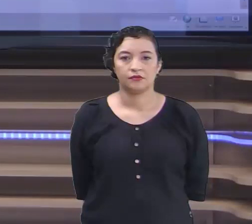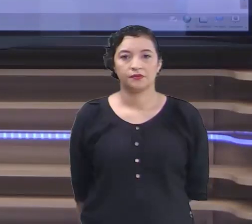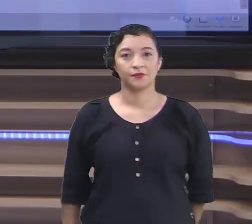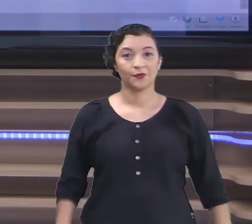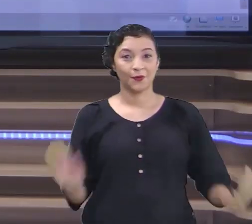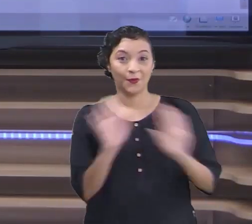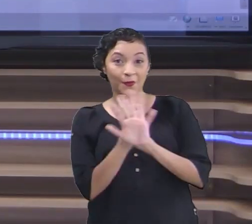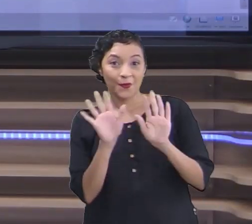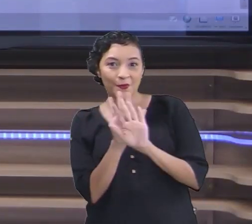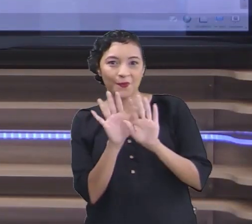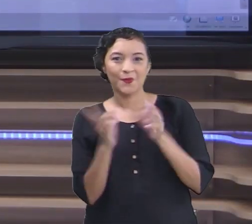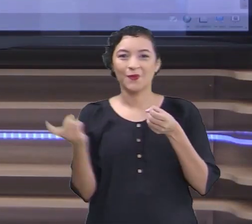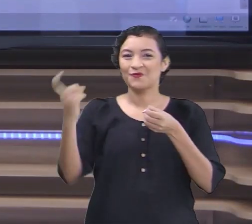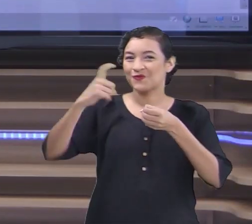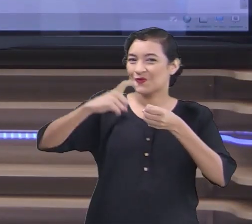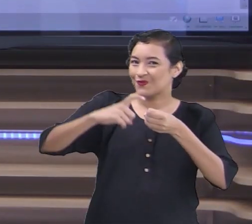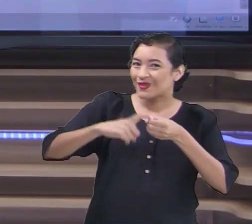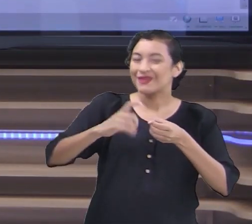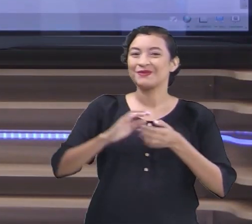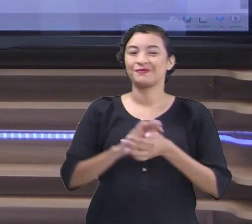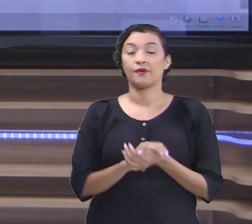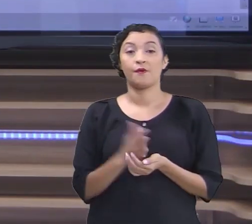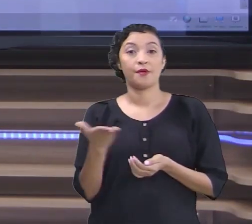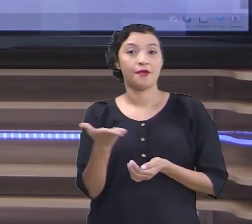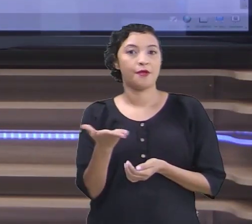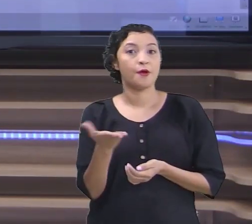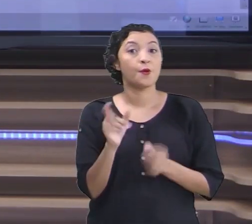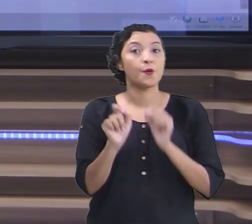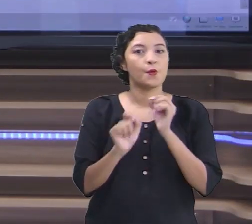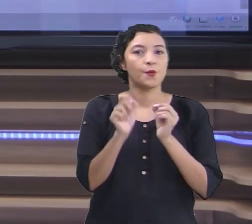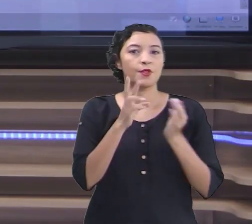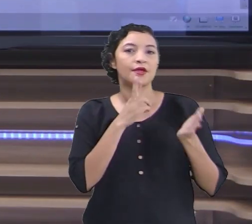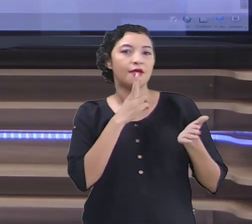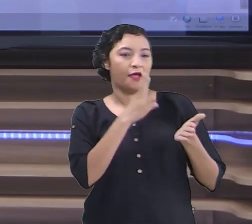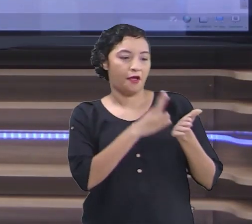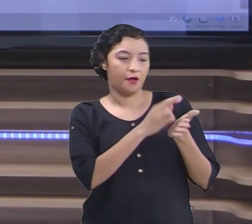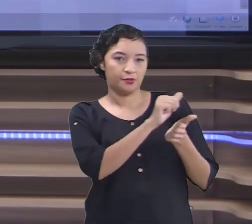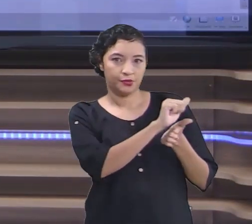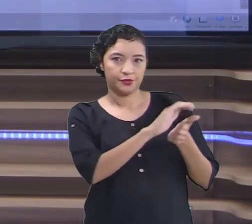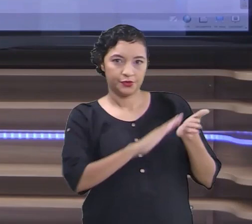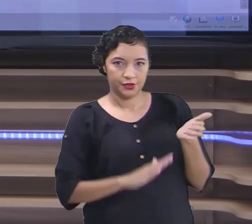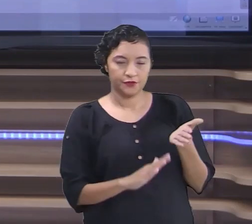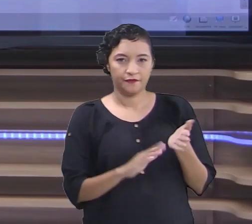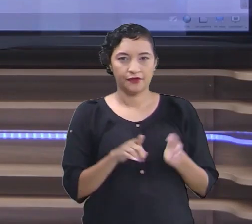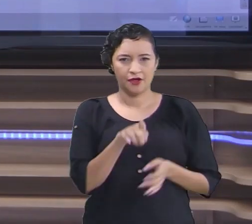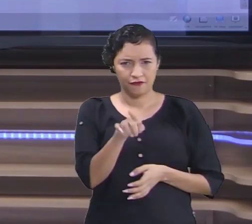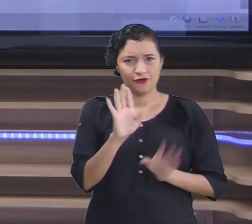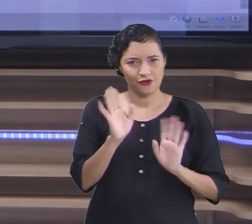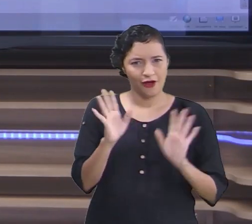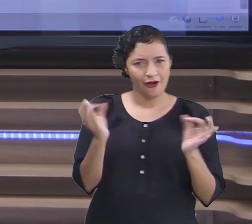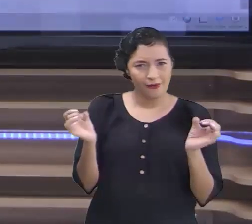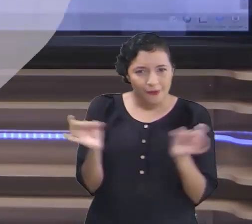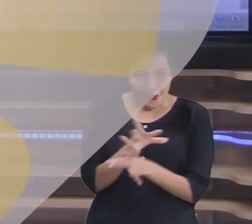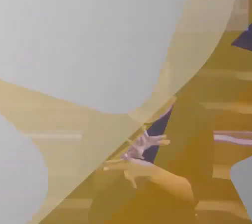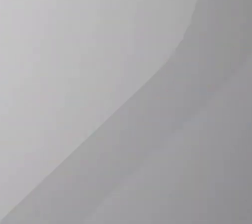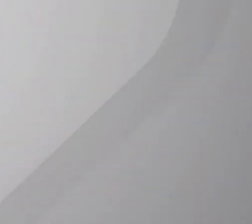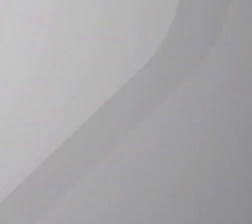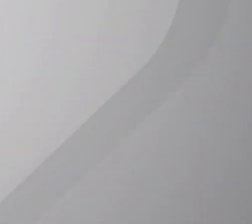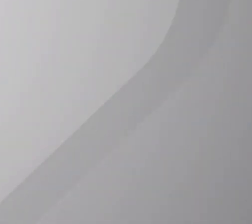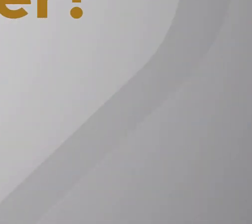Opa! Voltamos e agora nós voltamos para solucionar as questões. Estão prontos? Então, vamos